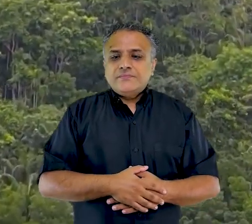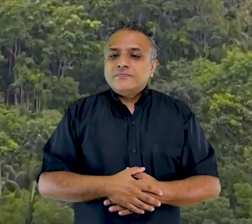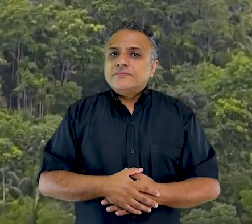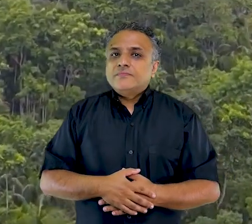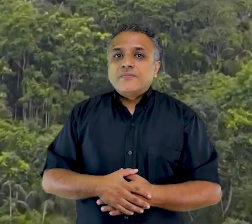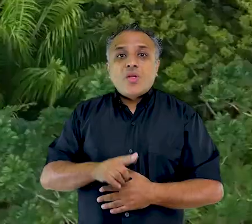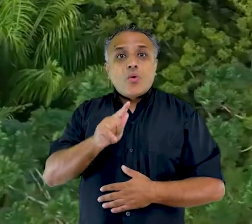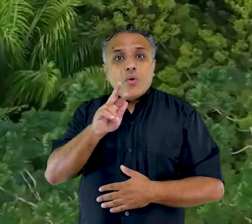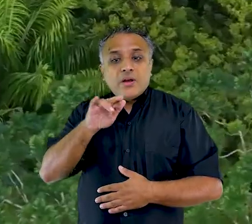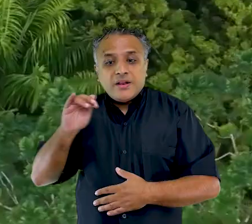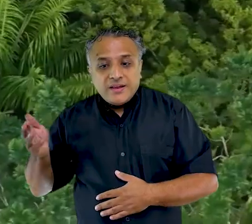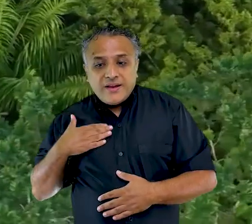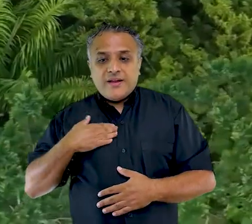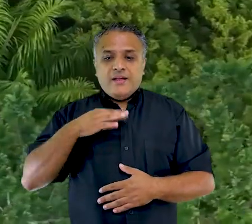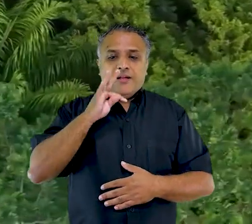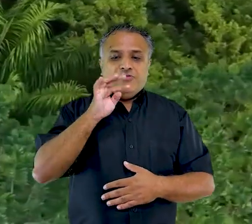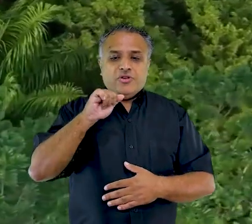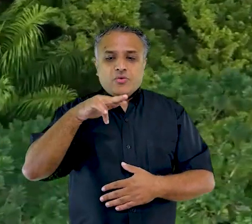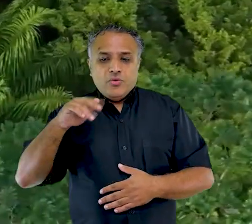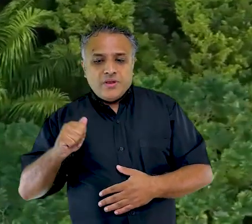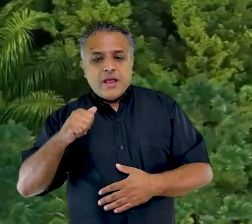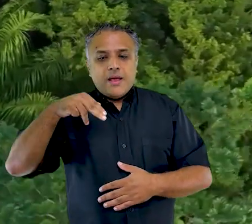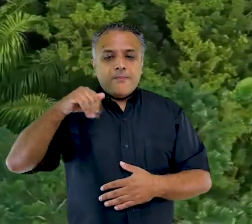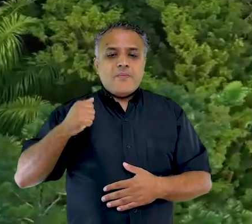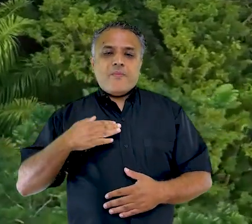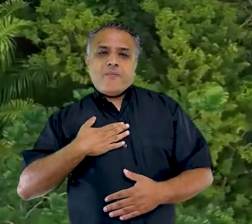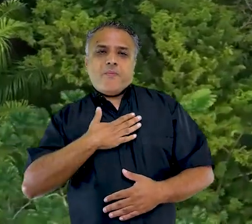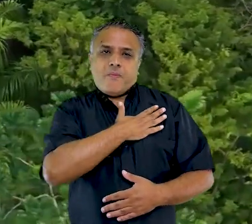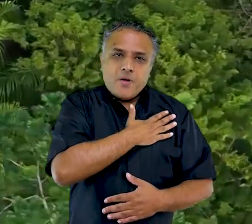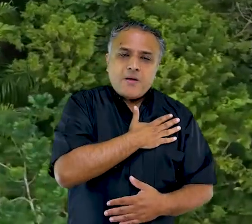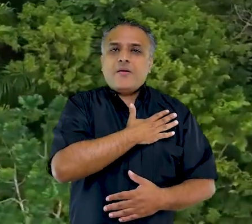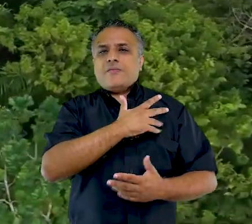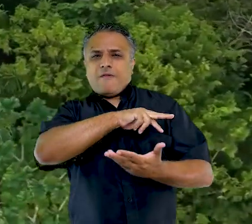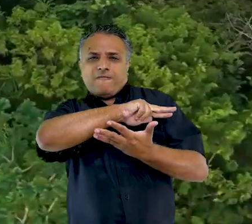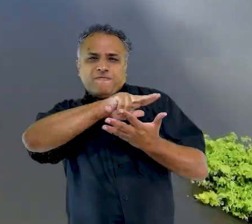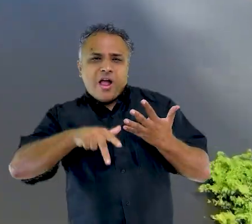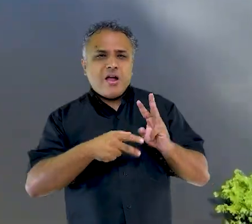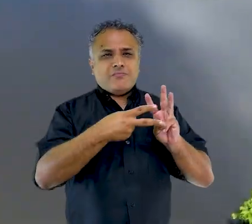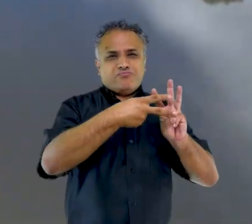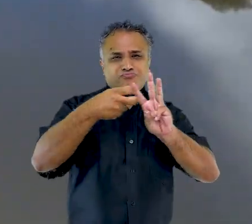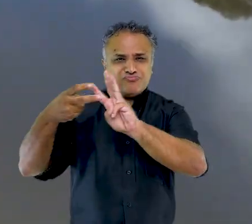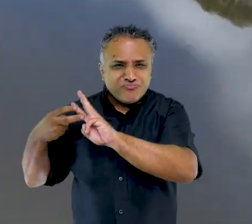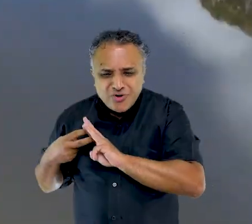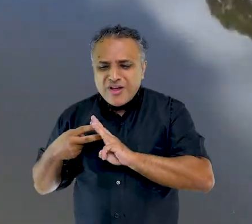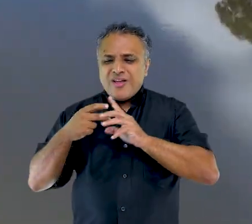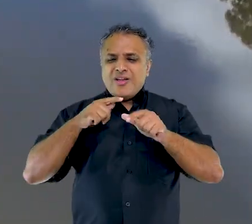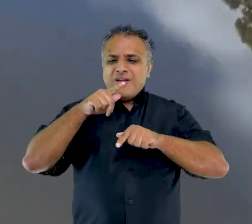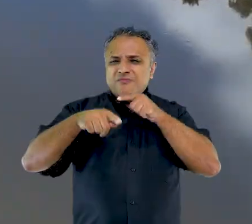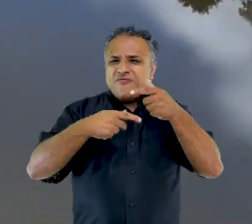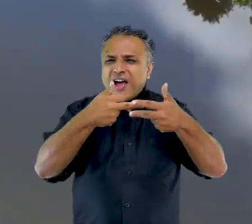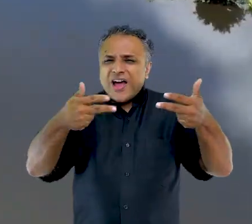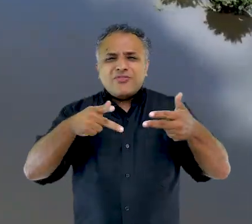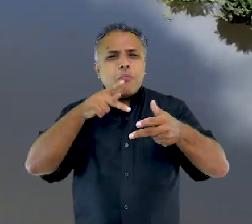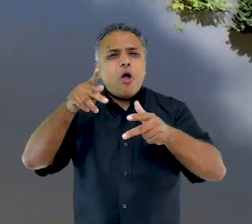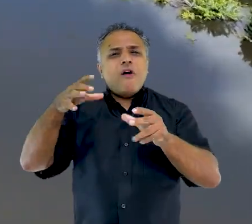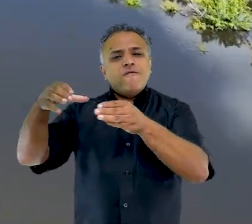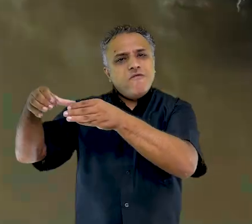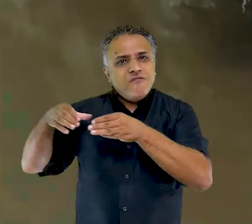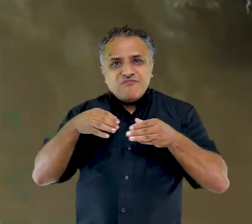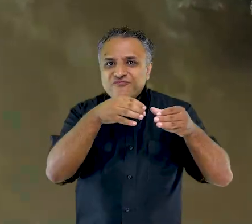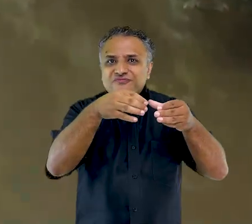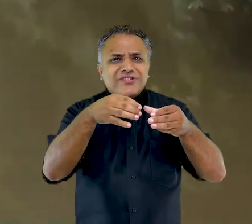Guarani, Ticuna, Macuxi, Yanomami, Terena, Guajajara, Chavante, Potiguara e